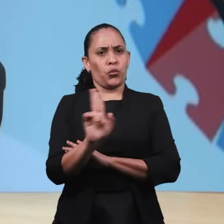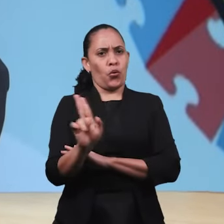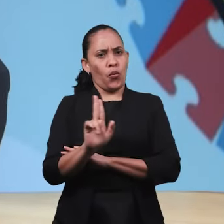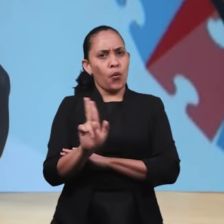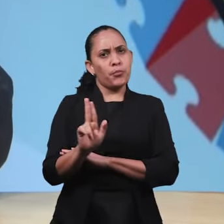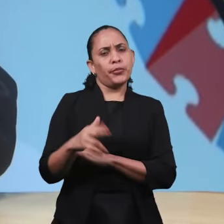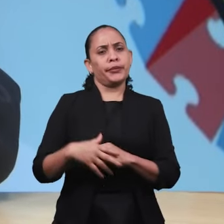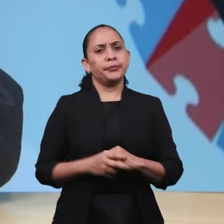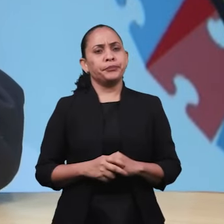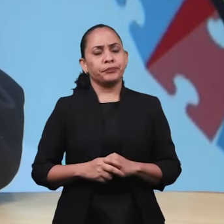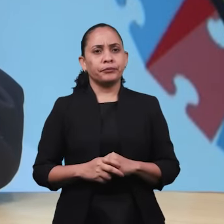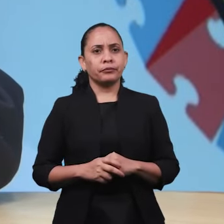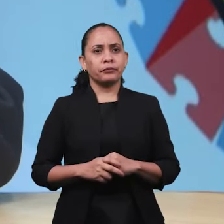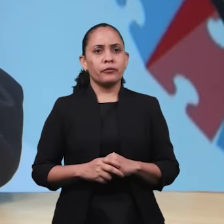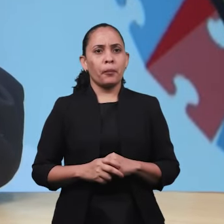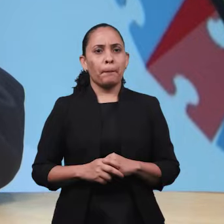nome,